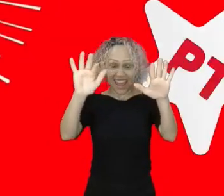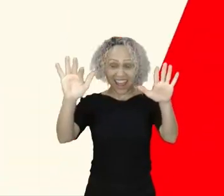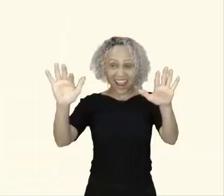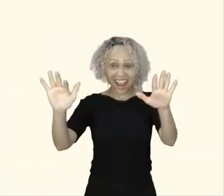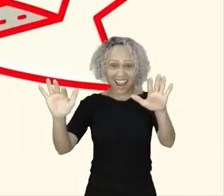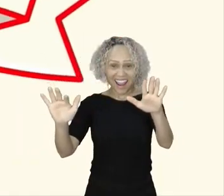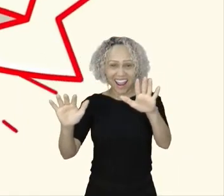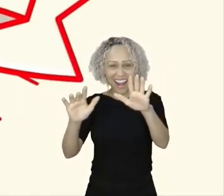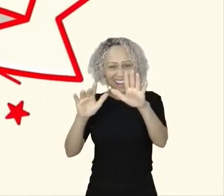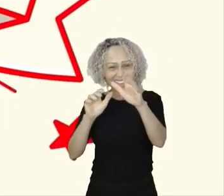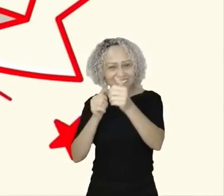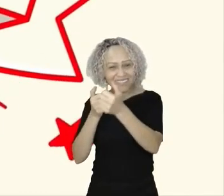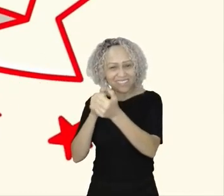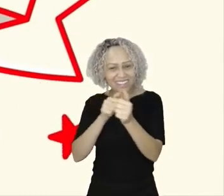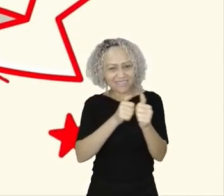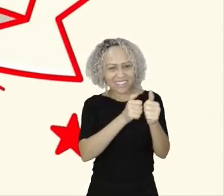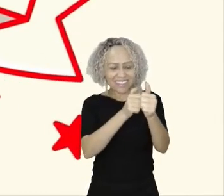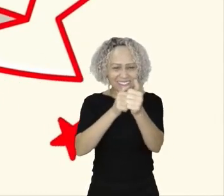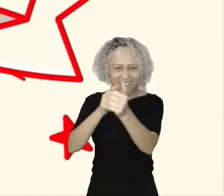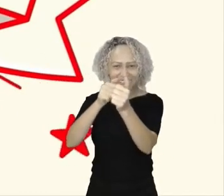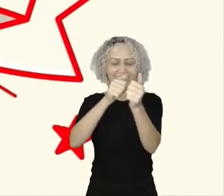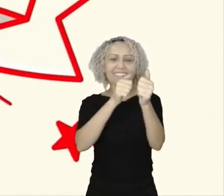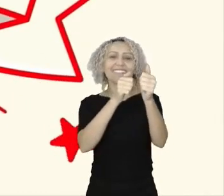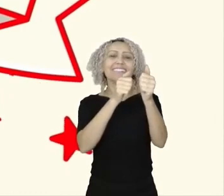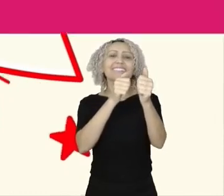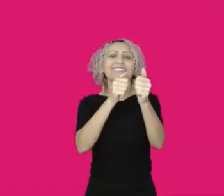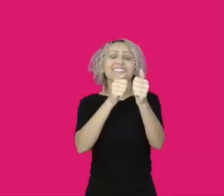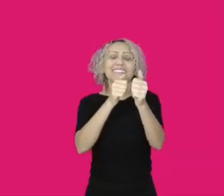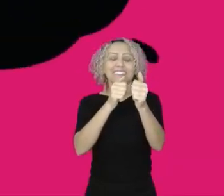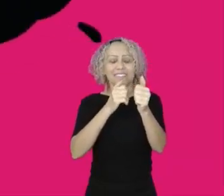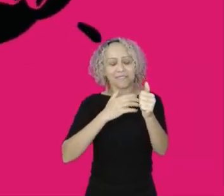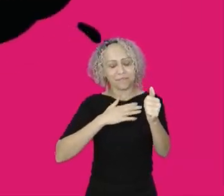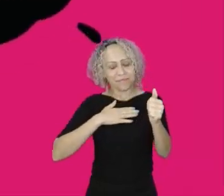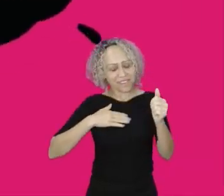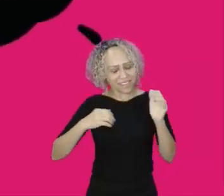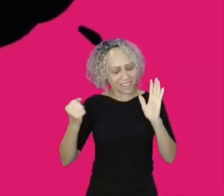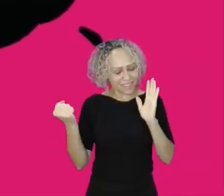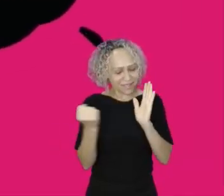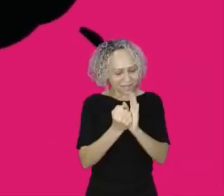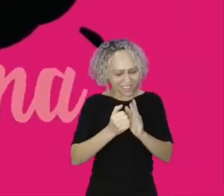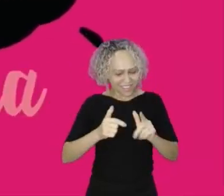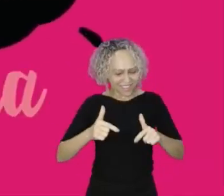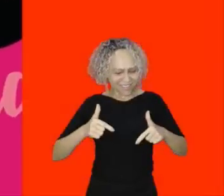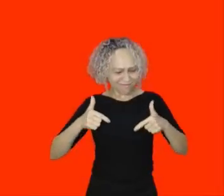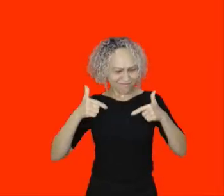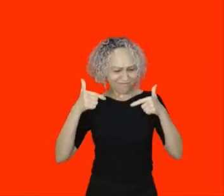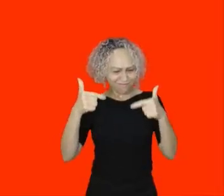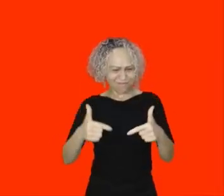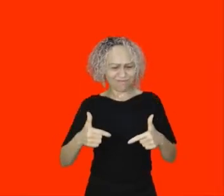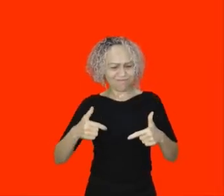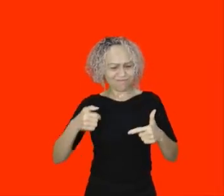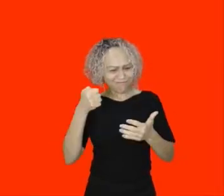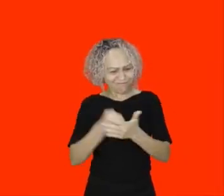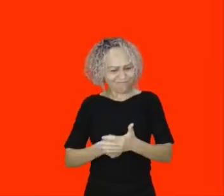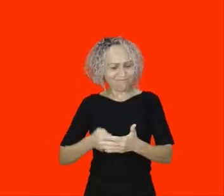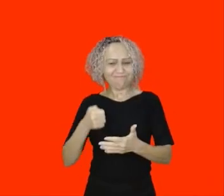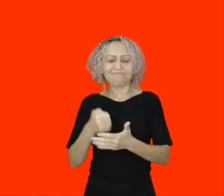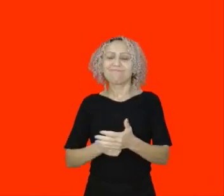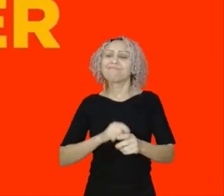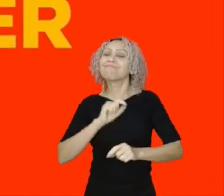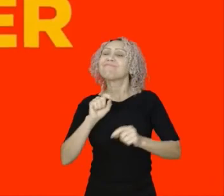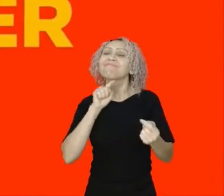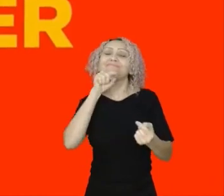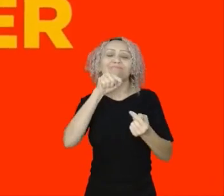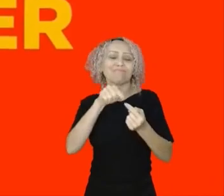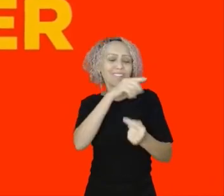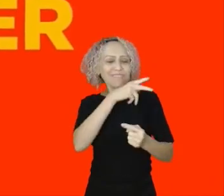brilha, ela é quem vai me guiar. Ser guerreira é minha sina,